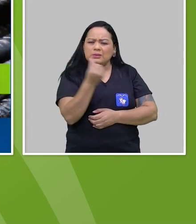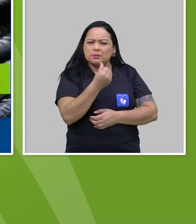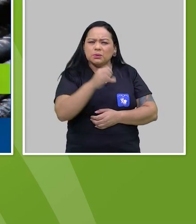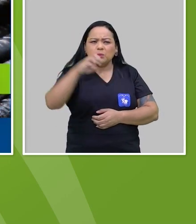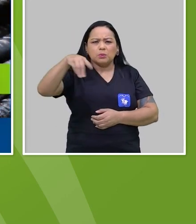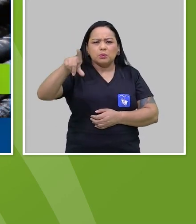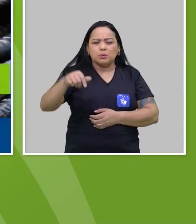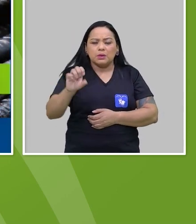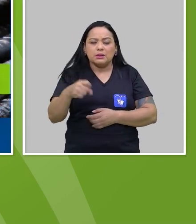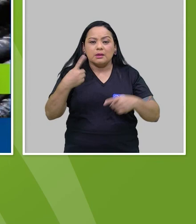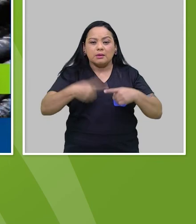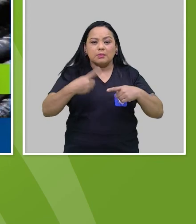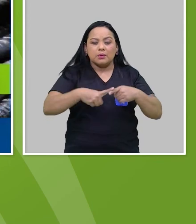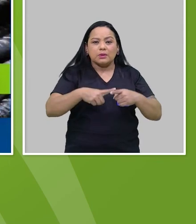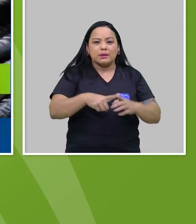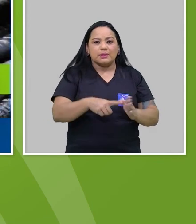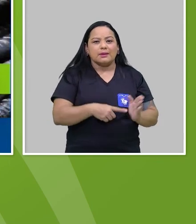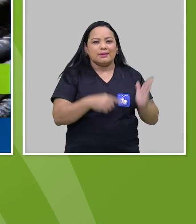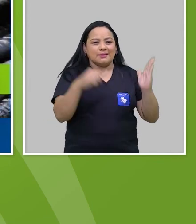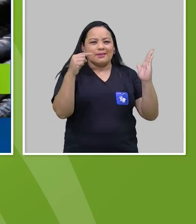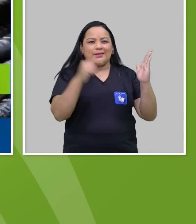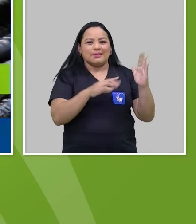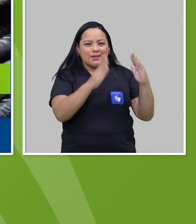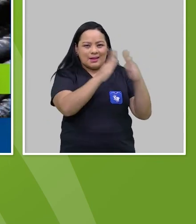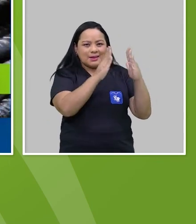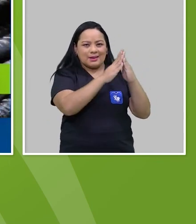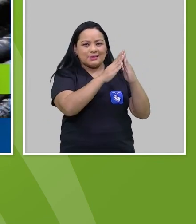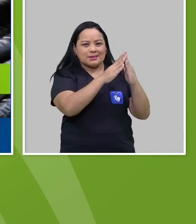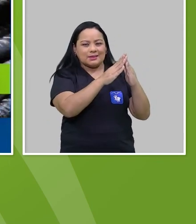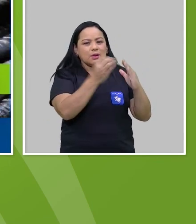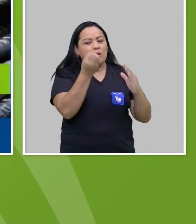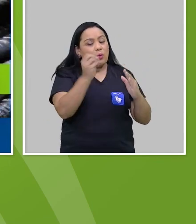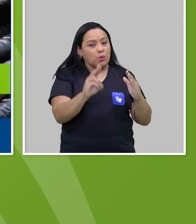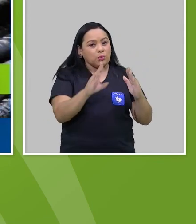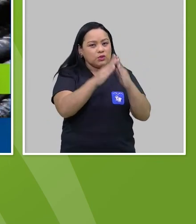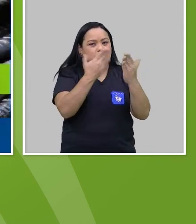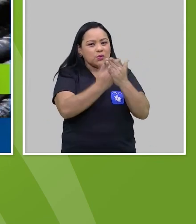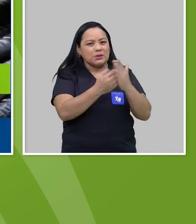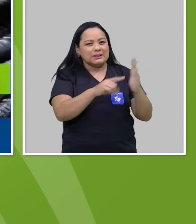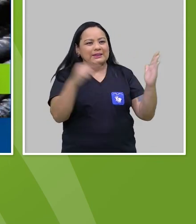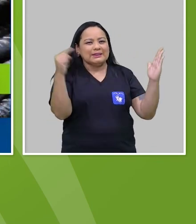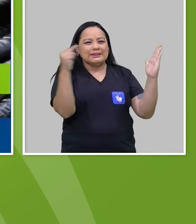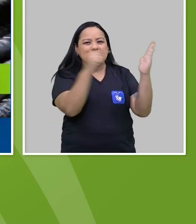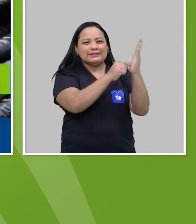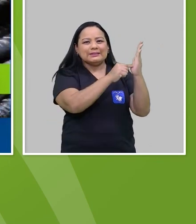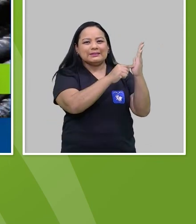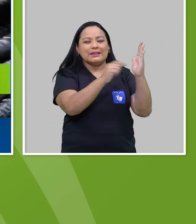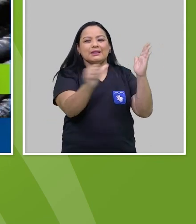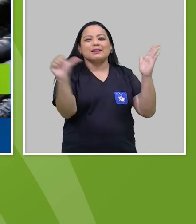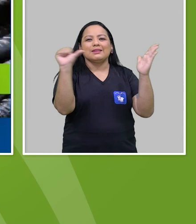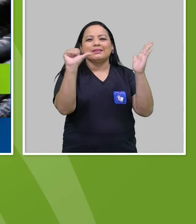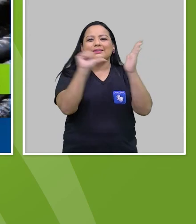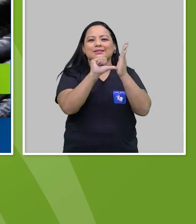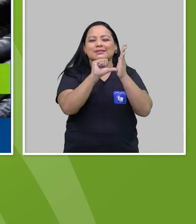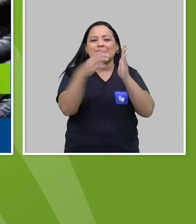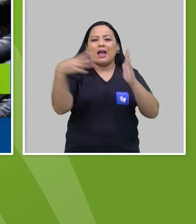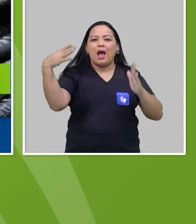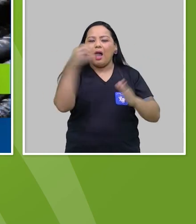isso que a campainha... Não tem a campainha da escola? Gente, tocou rapidão, chegou o